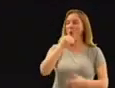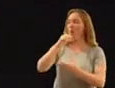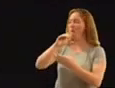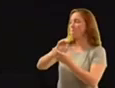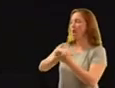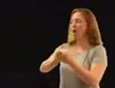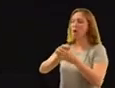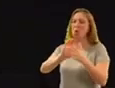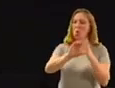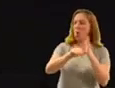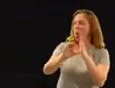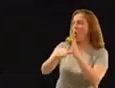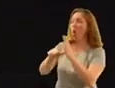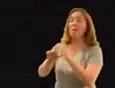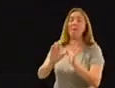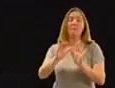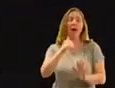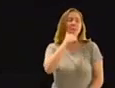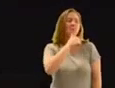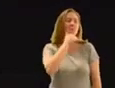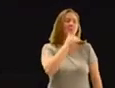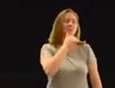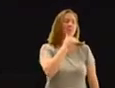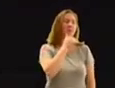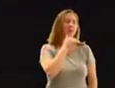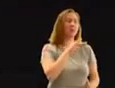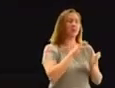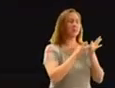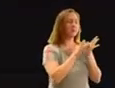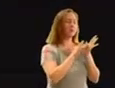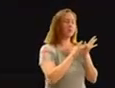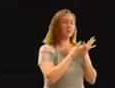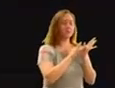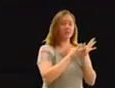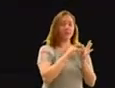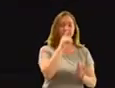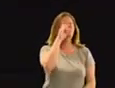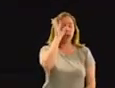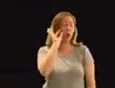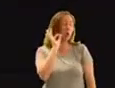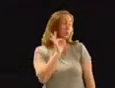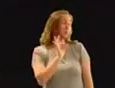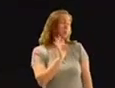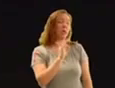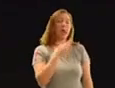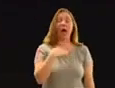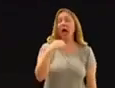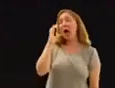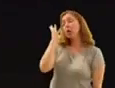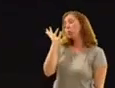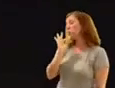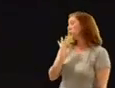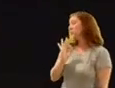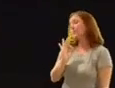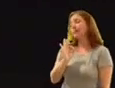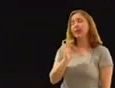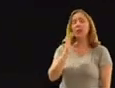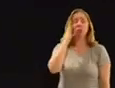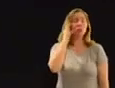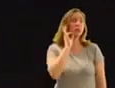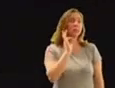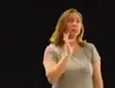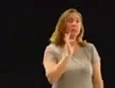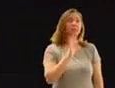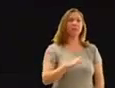usufruindo, fingindo que não sabe. Aí quando dá ruim, quando dá polícia, eu não sabia de nada, eu não sabia de